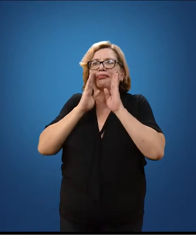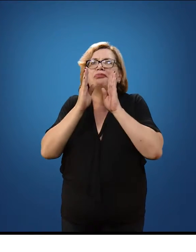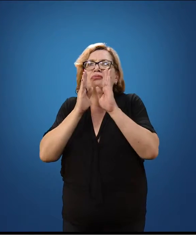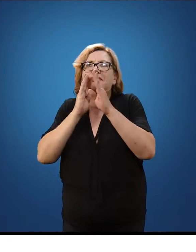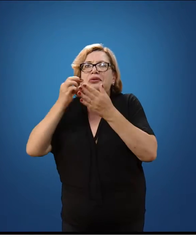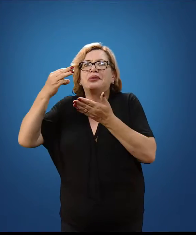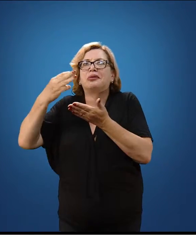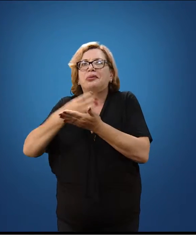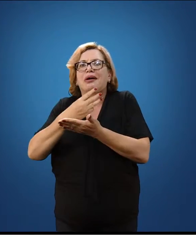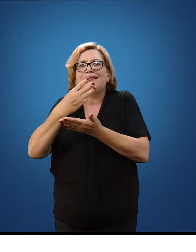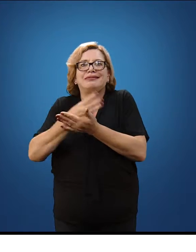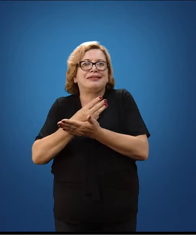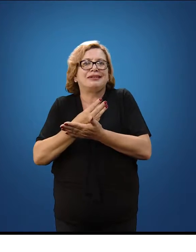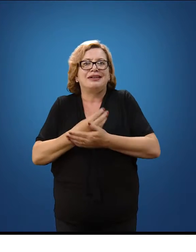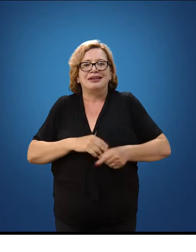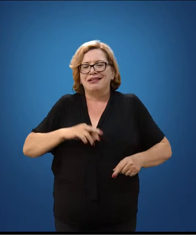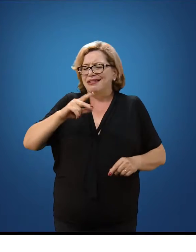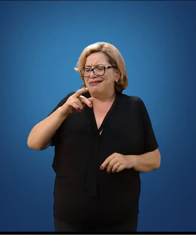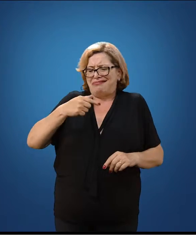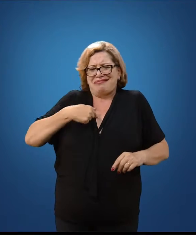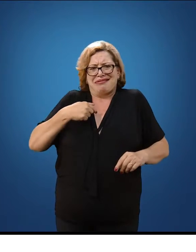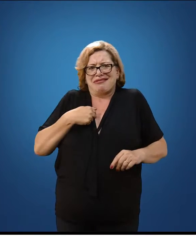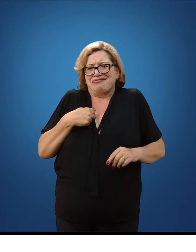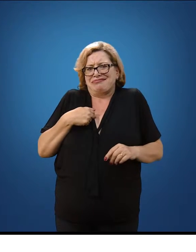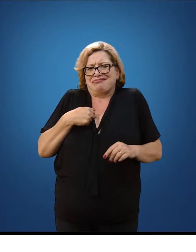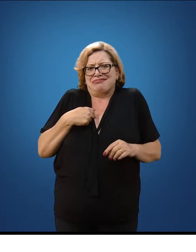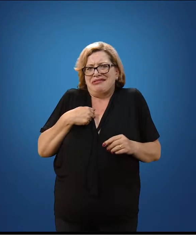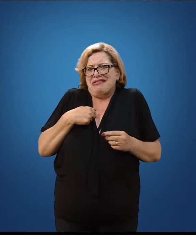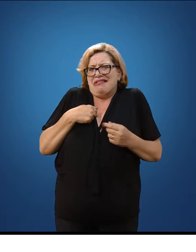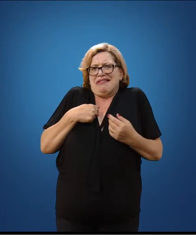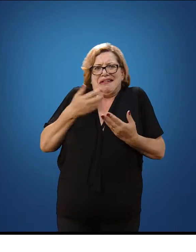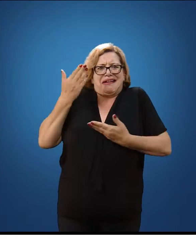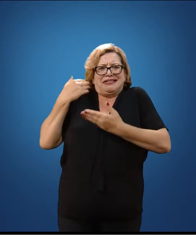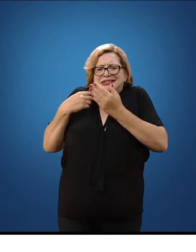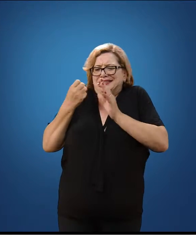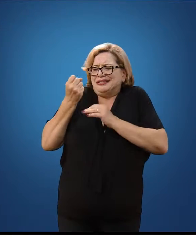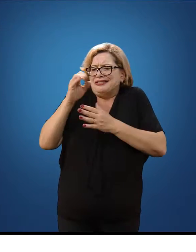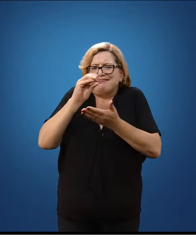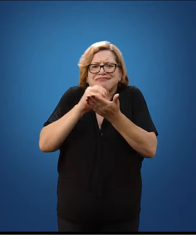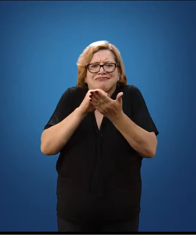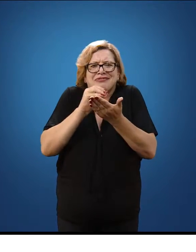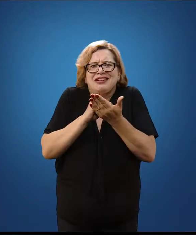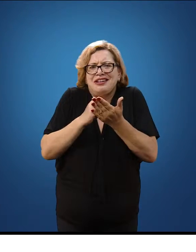E aquilo que eu, mesmo no meu tempo, rotina e improvisação, nunca foram